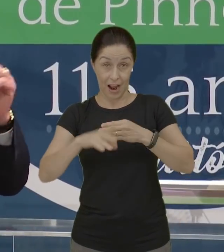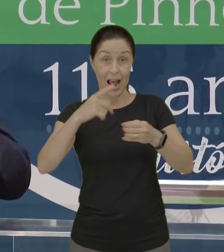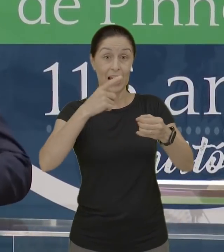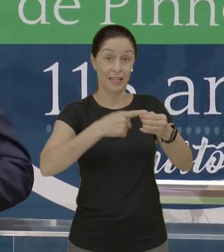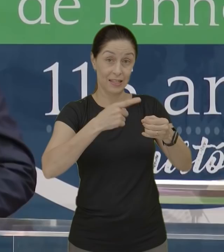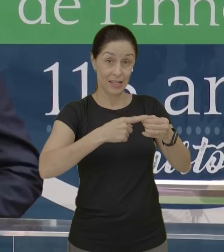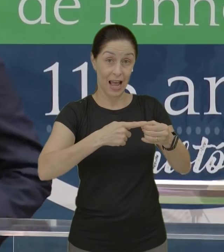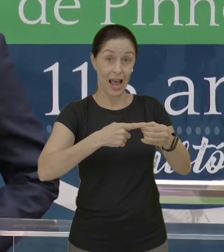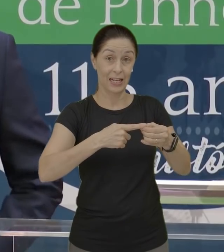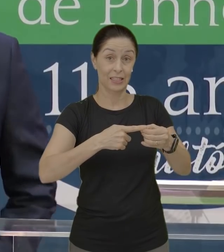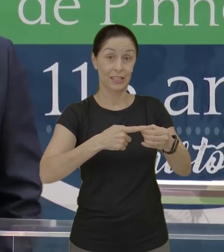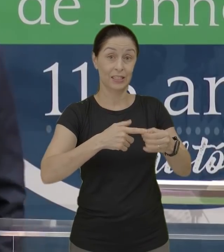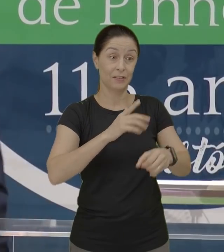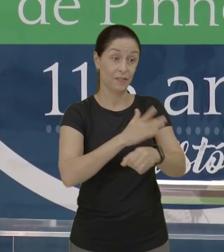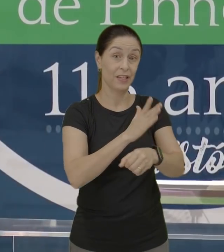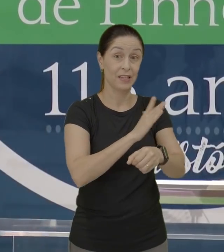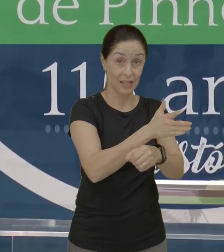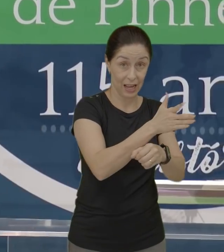Essa palavra aqui.